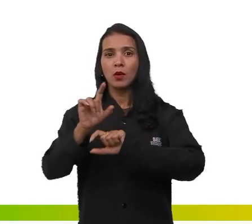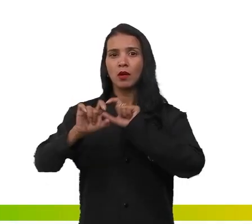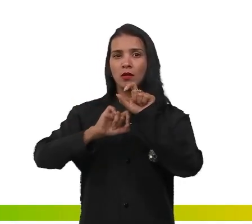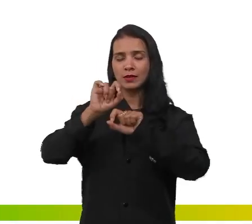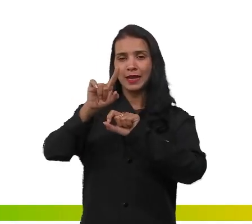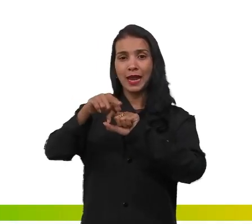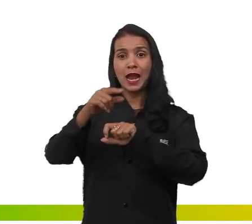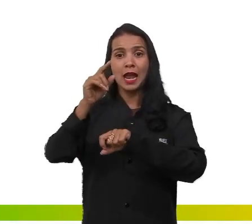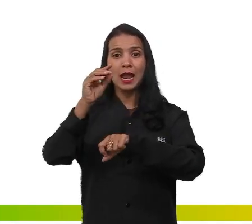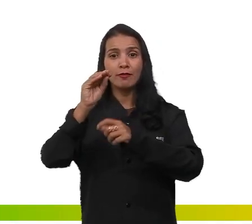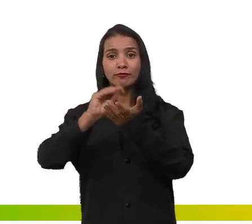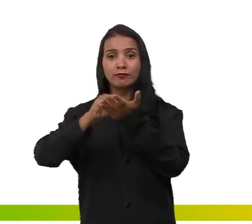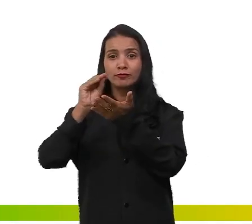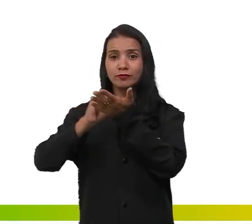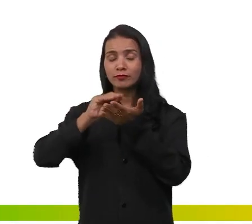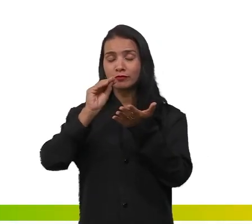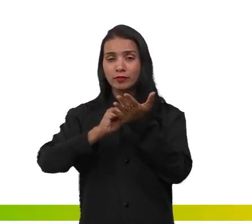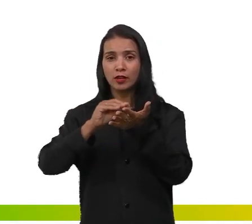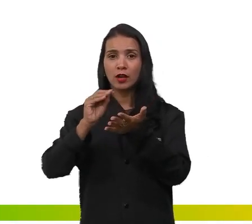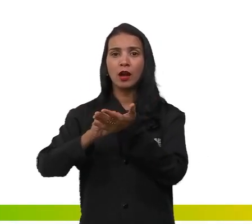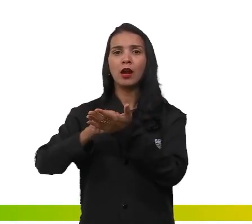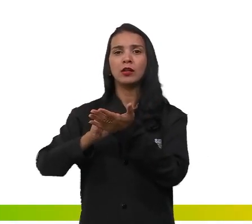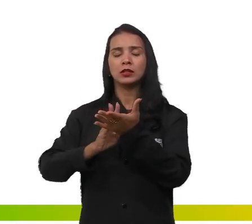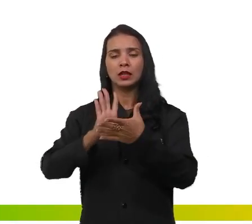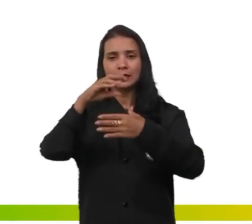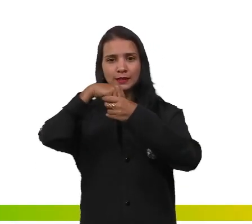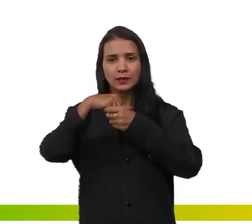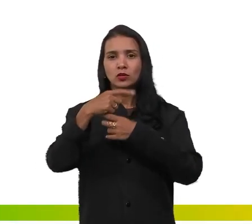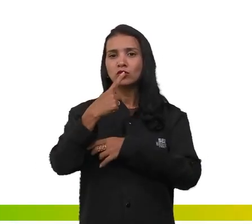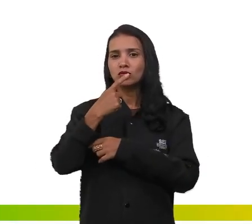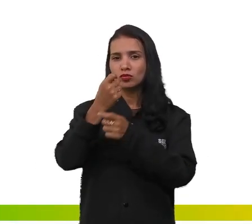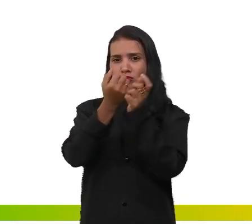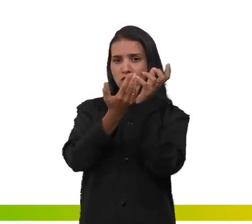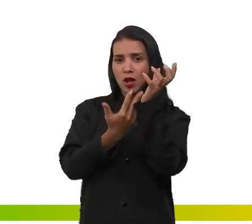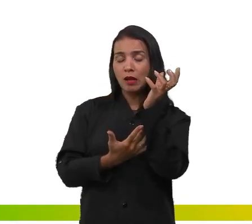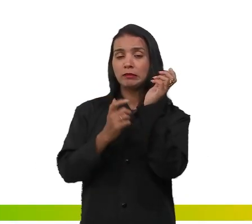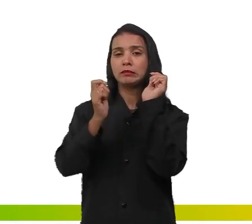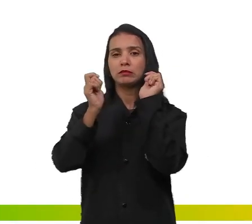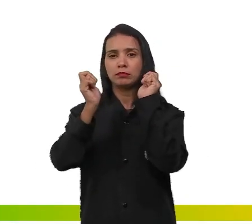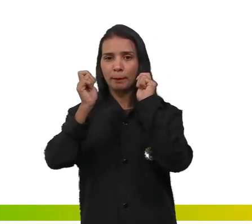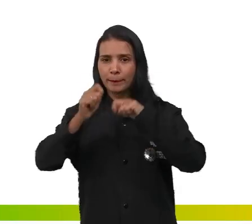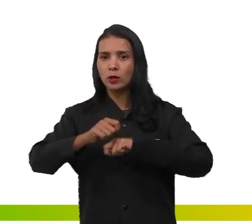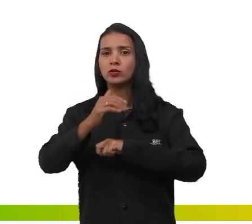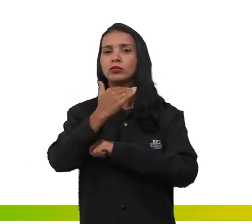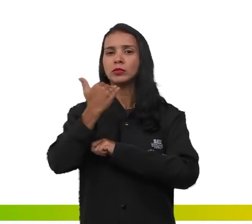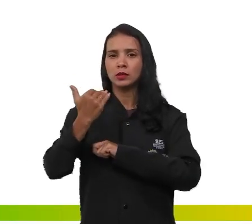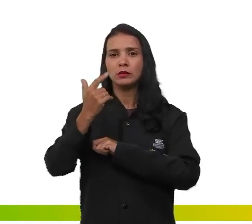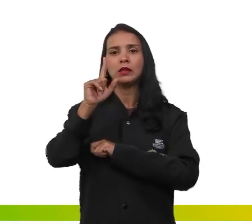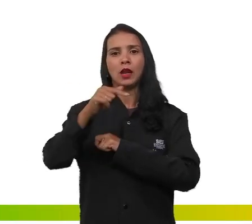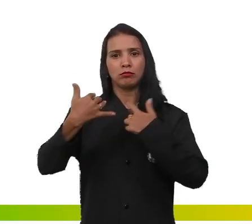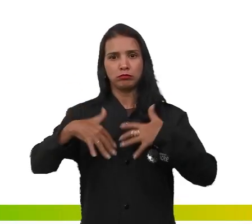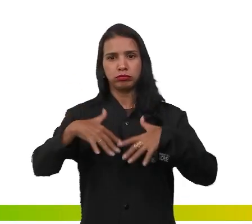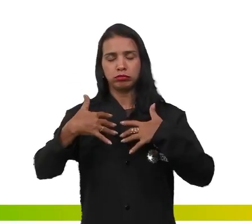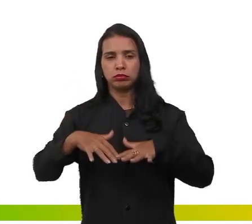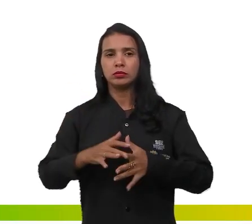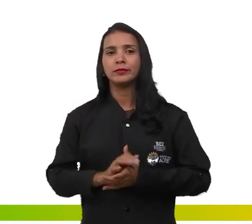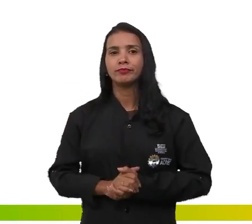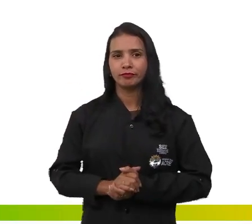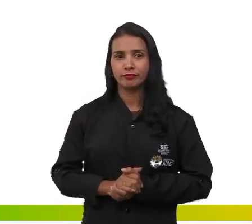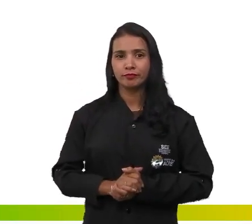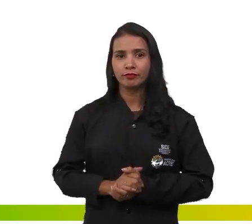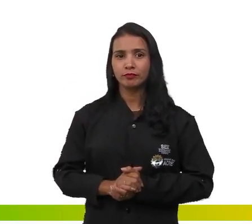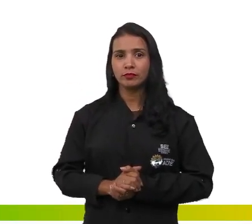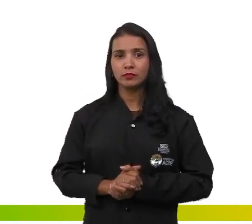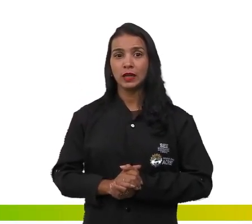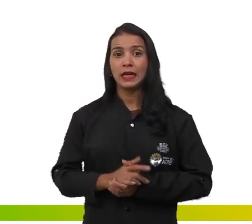deficiência na coagulação sanguínea, podendo apresentar hemorragias graves. Na hemofilia, o alelo dominante, olha